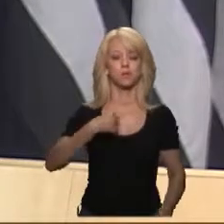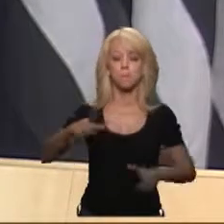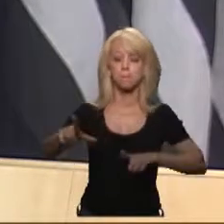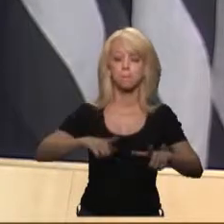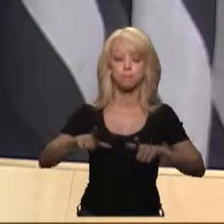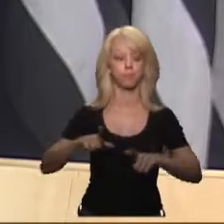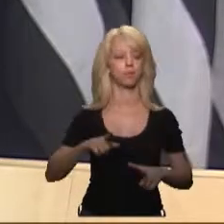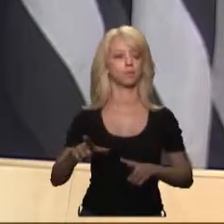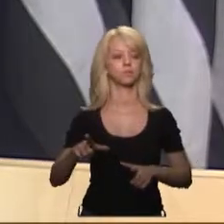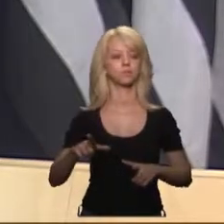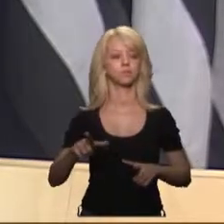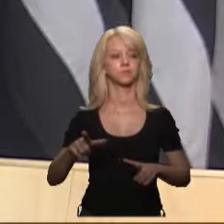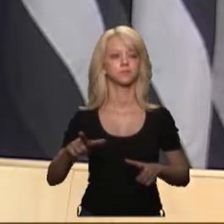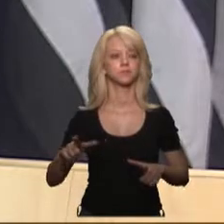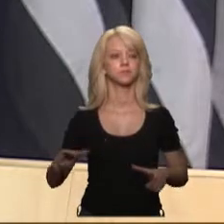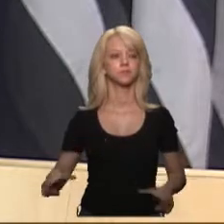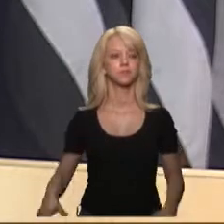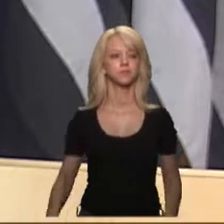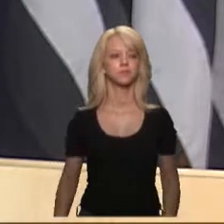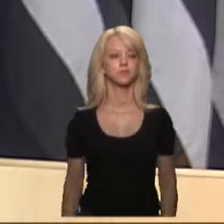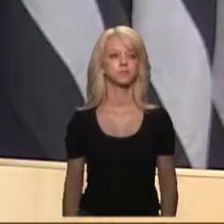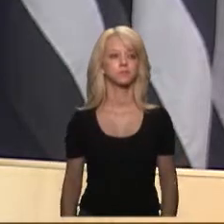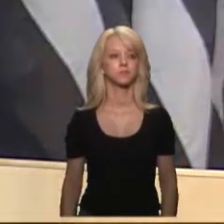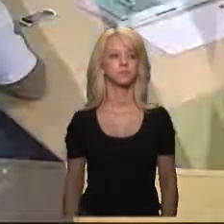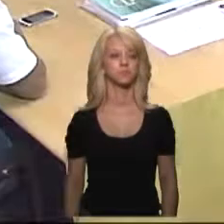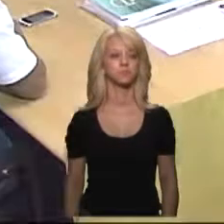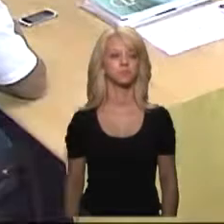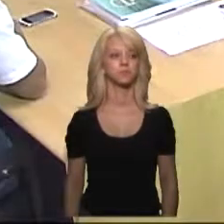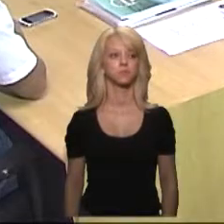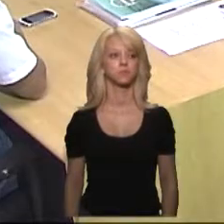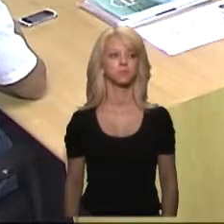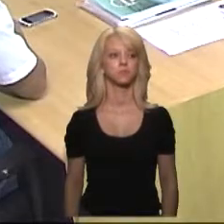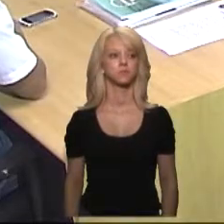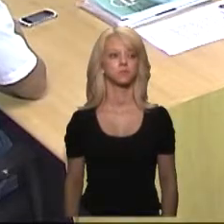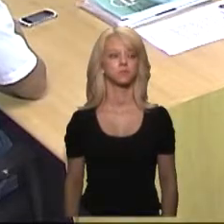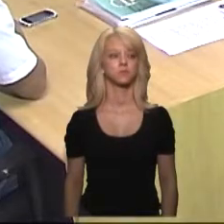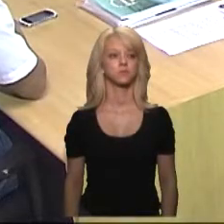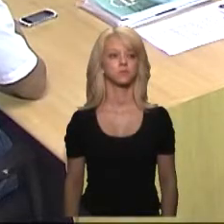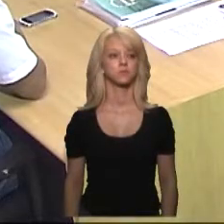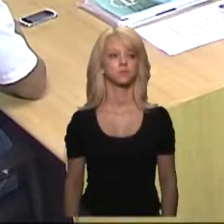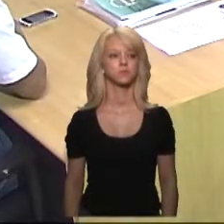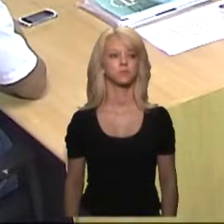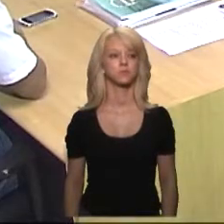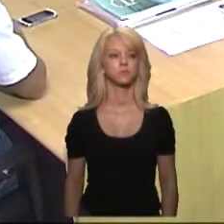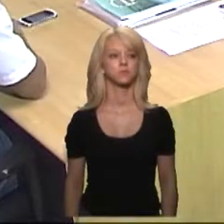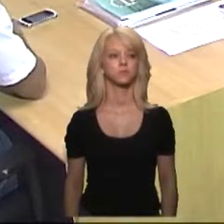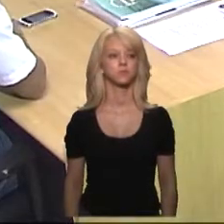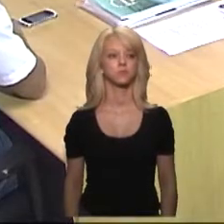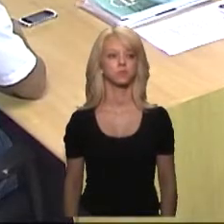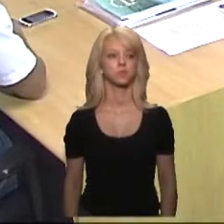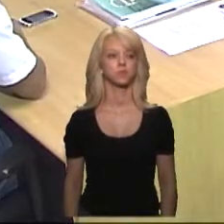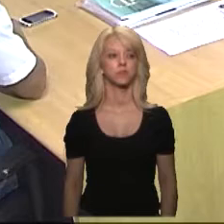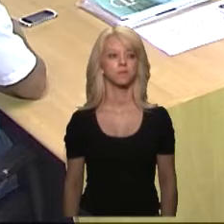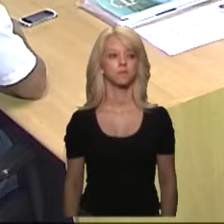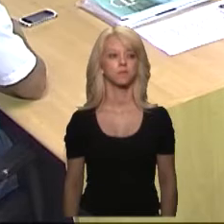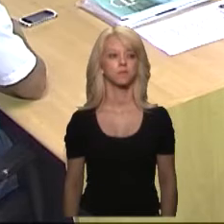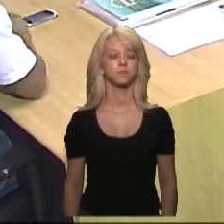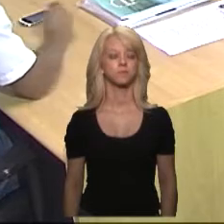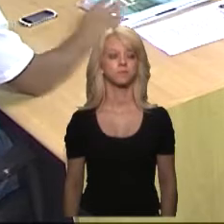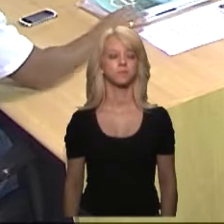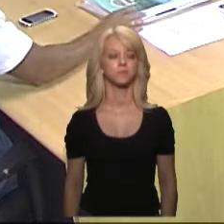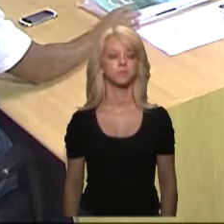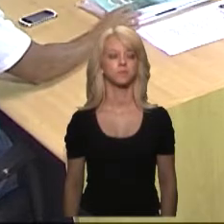Elogio o trabalho de cada vereador. Se alguém aqui tivesse agora, medo, não estava aqui. Vizinho. Se alguém tivesse medo de pedir voto, não estava aqui. Eu estou jogando pra